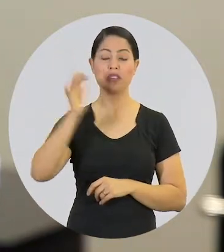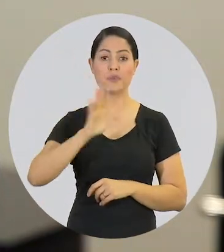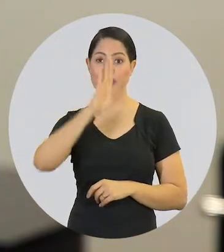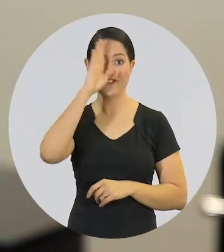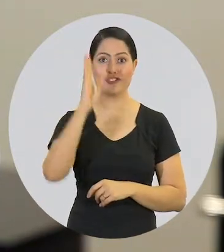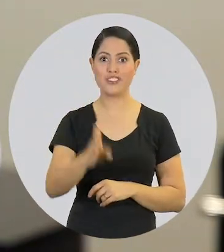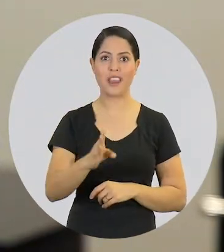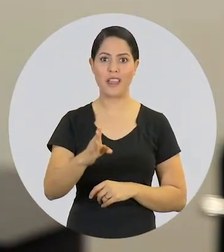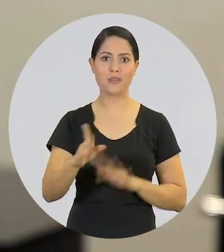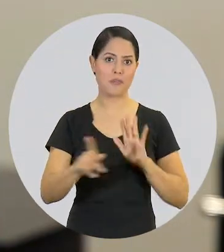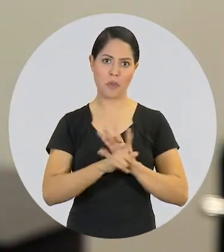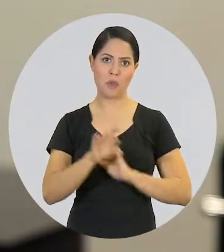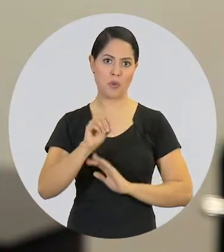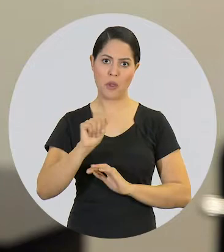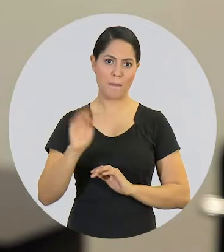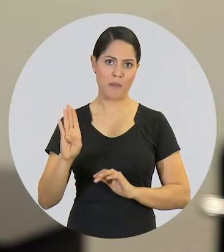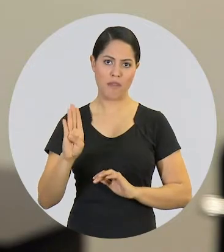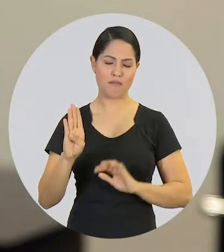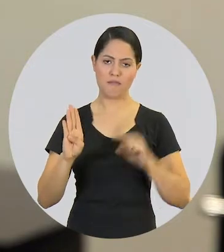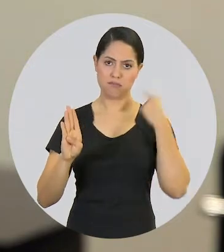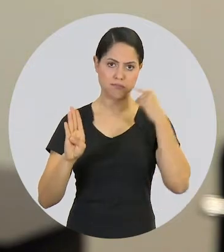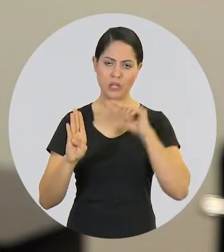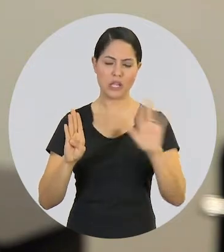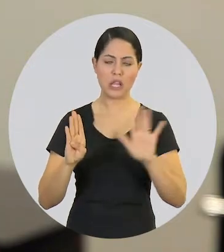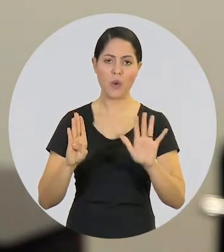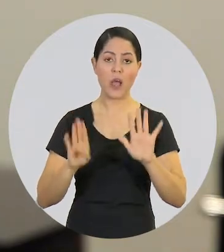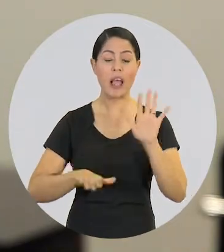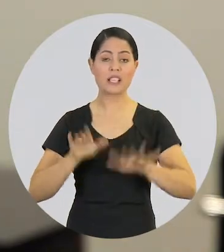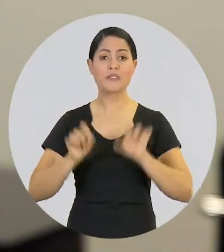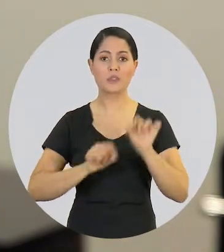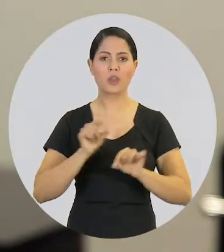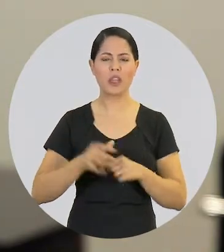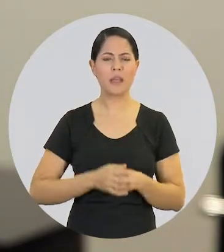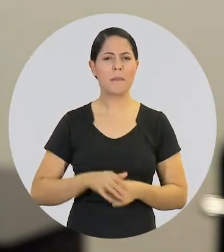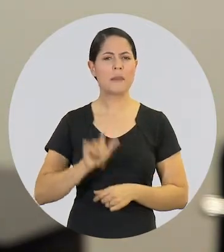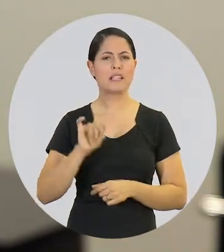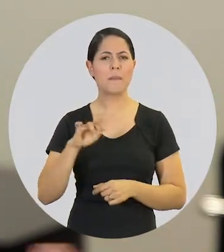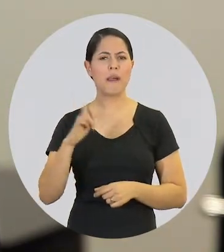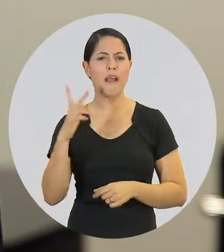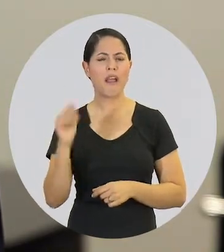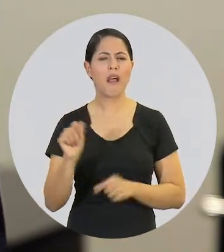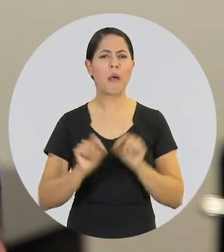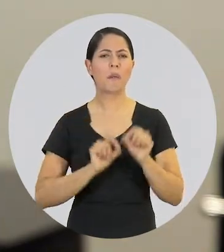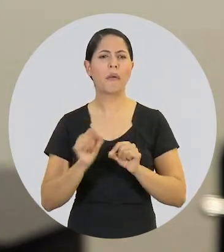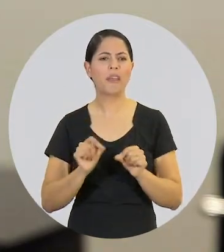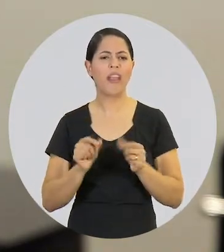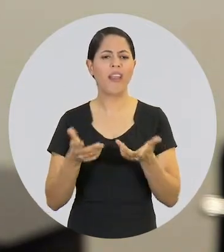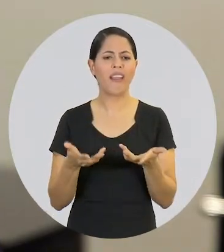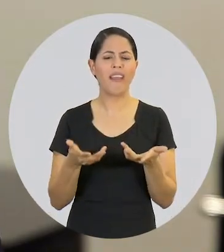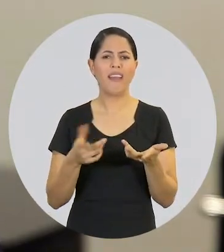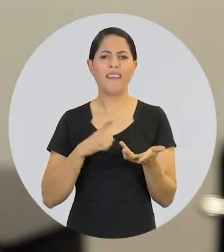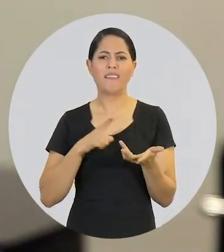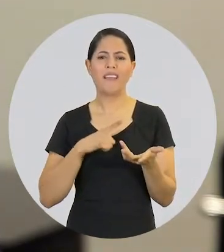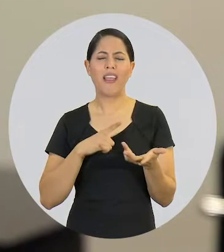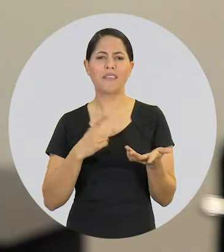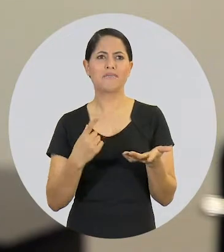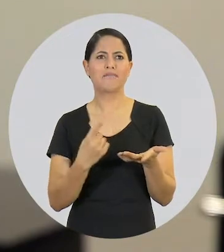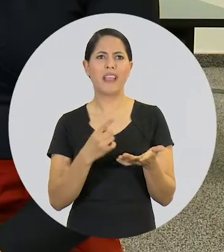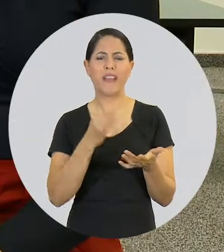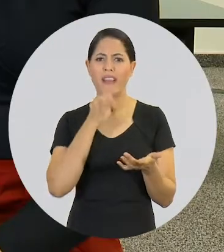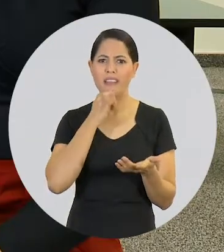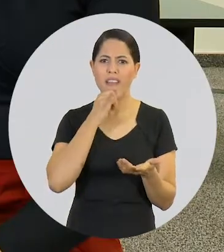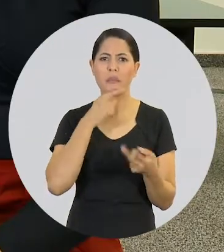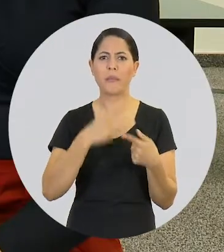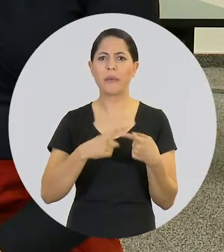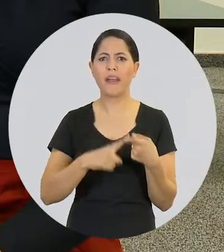eles não são temas diretos da advocacia. As pessoas muitas vezes me perguntavam, mas Lamáquia, mas por que a OAB se envolve, por exemplo, na